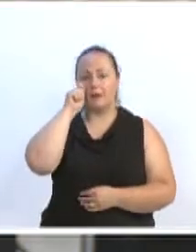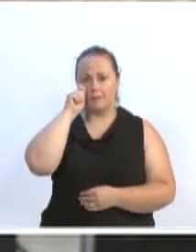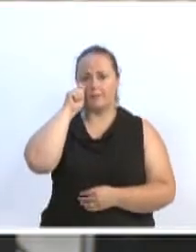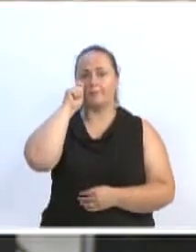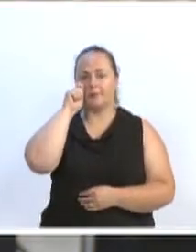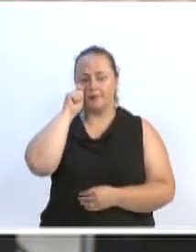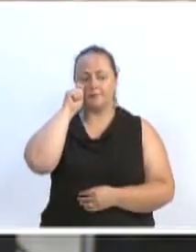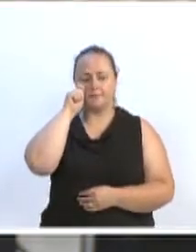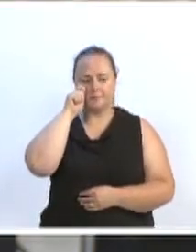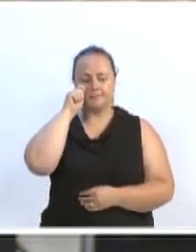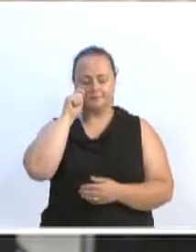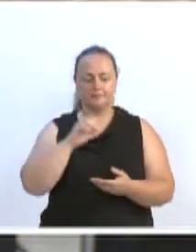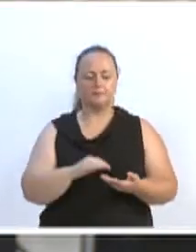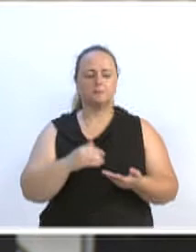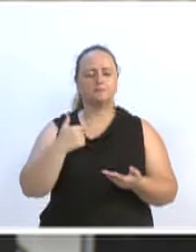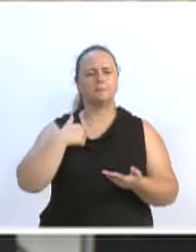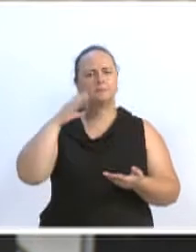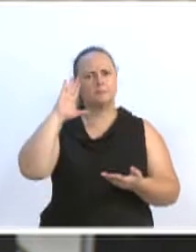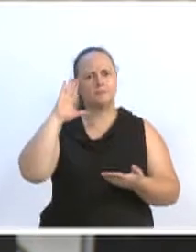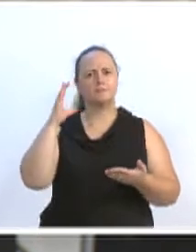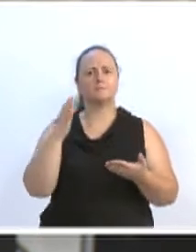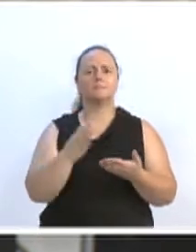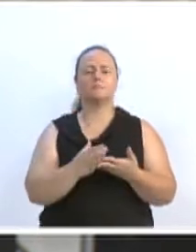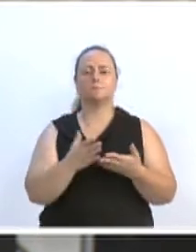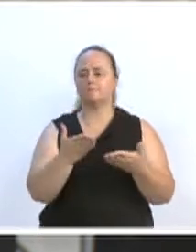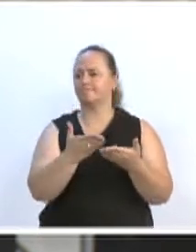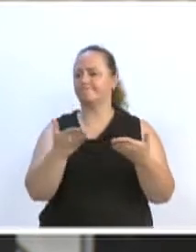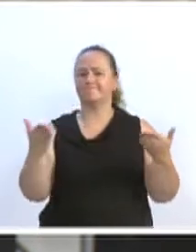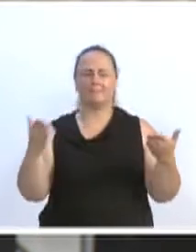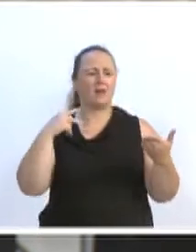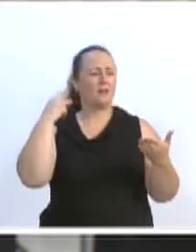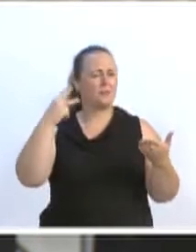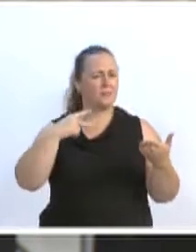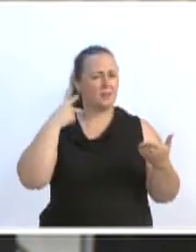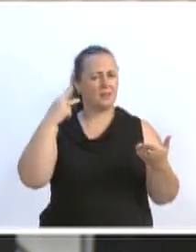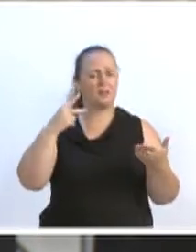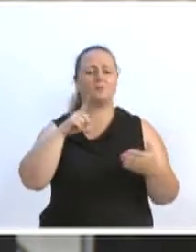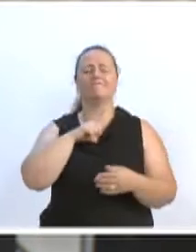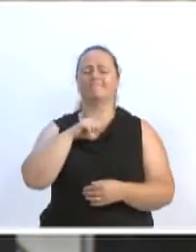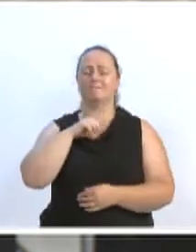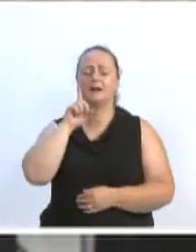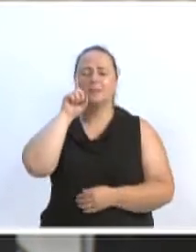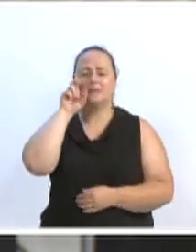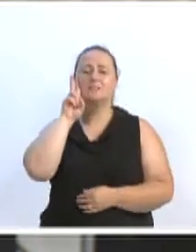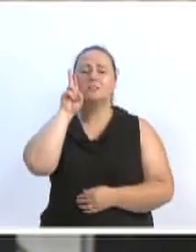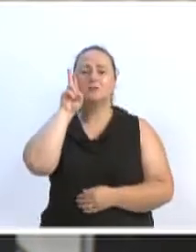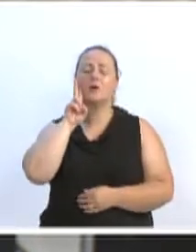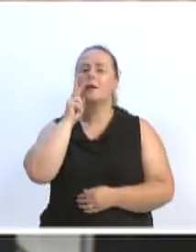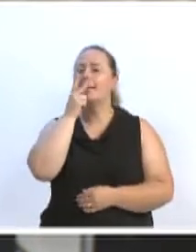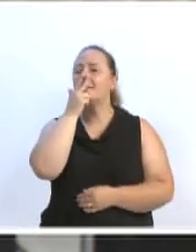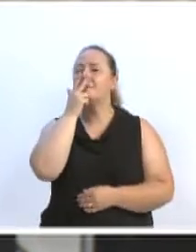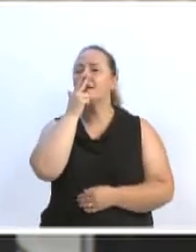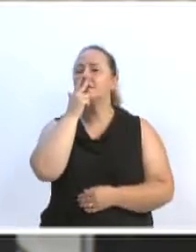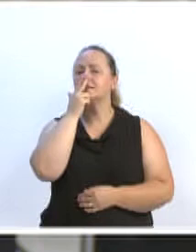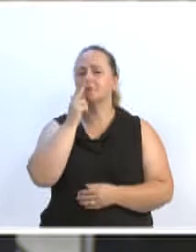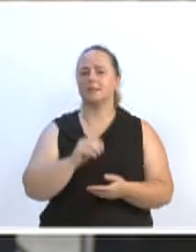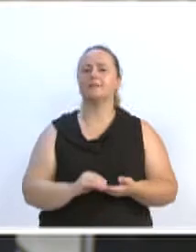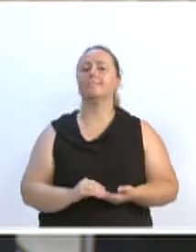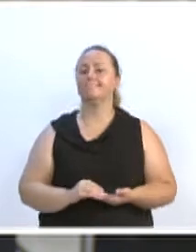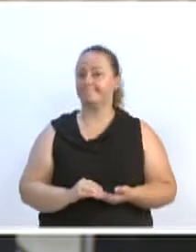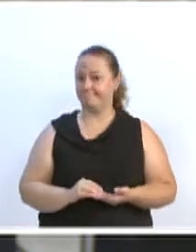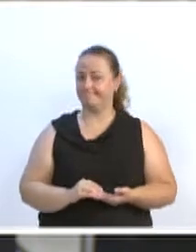acredito que todos os vereadores já ouviram uma história semelhante de alguém que investe em blumenau o